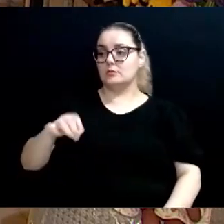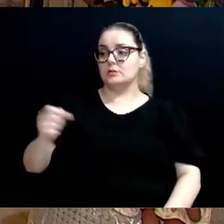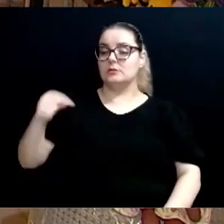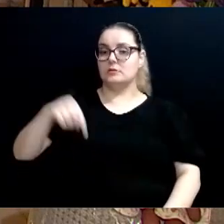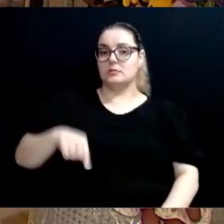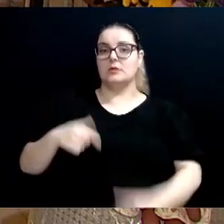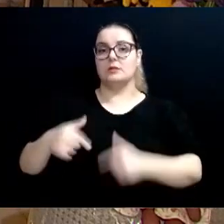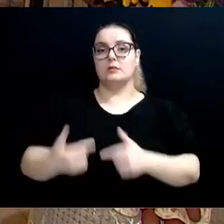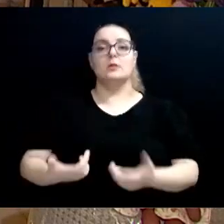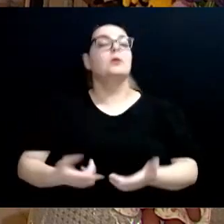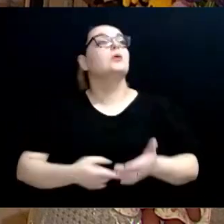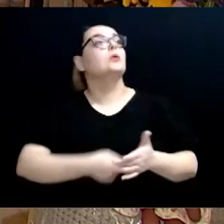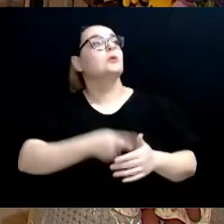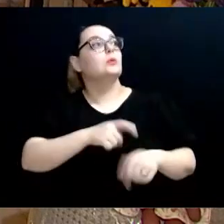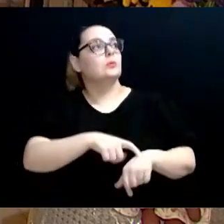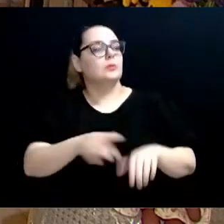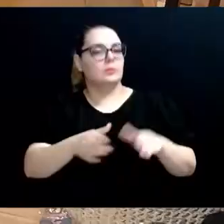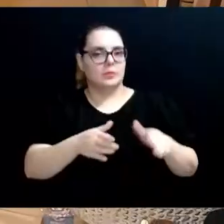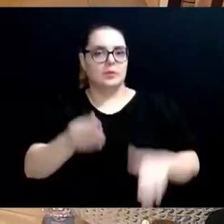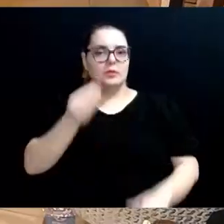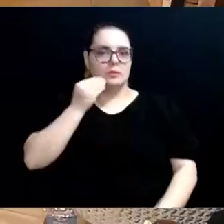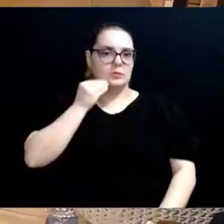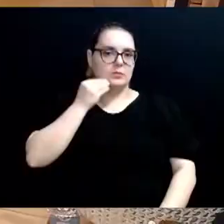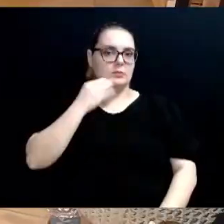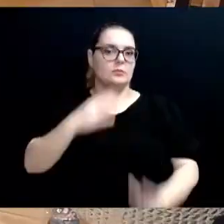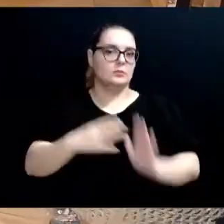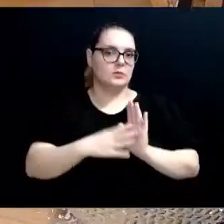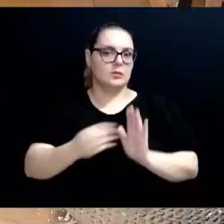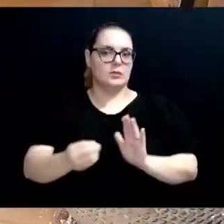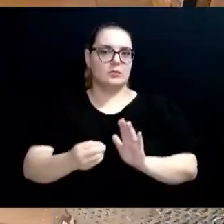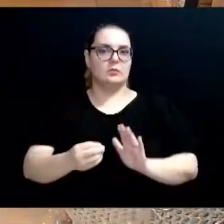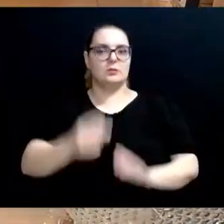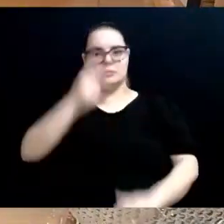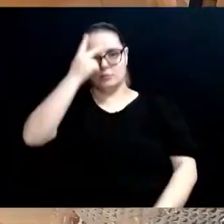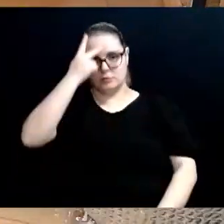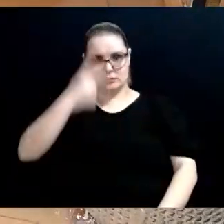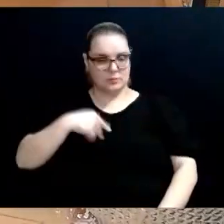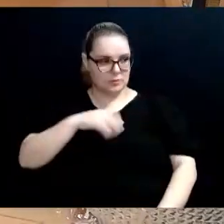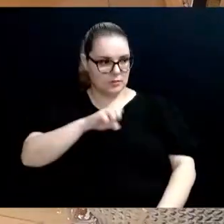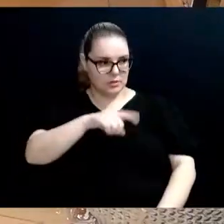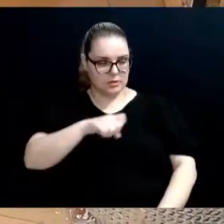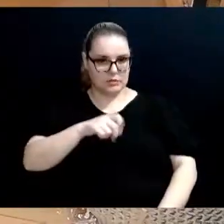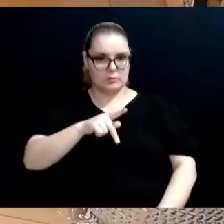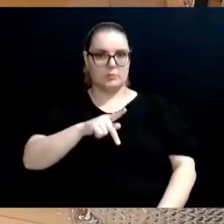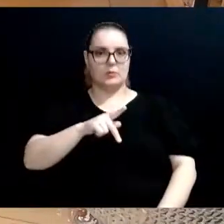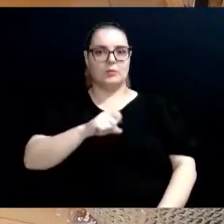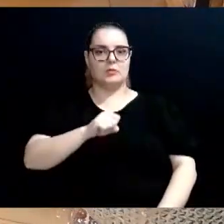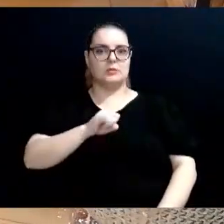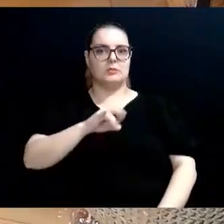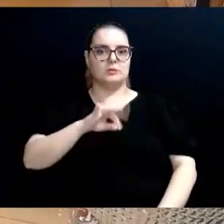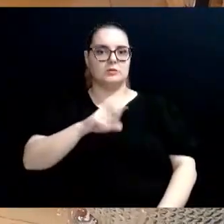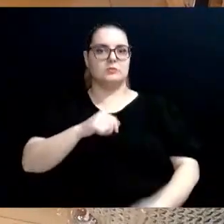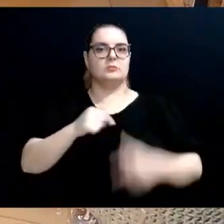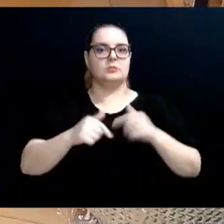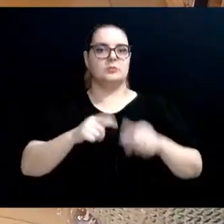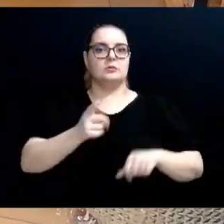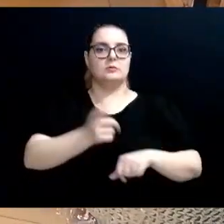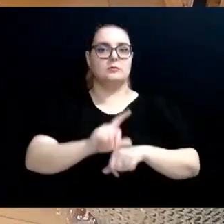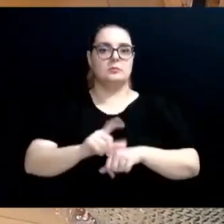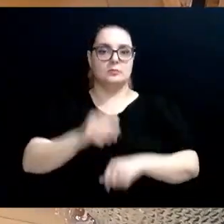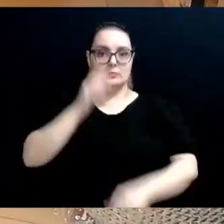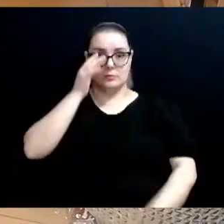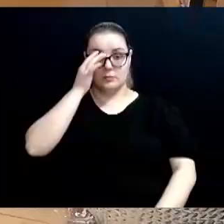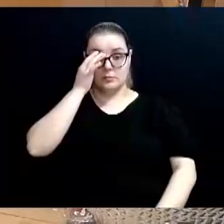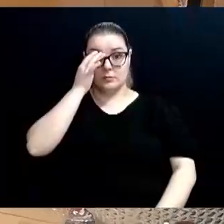são os expositores que vêm até aqui? Então, num primeiro momento, nós tentamos esse modelo, trazer os expositores